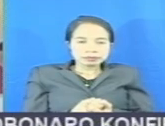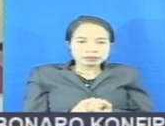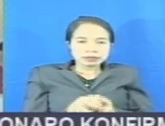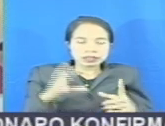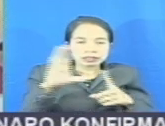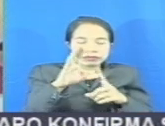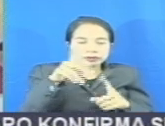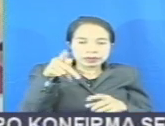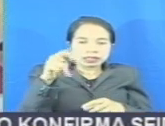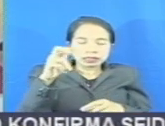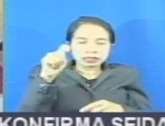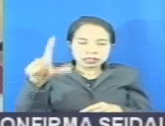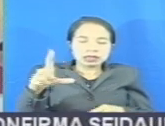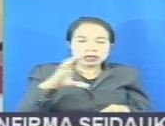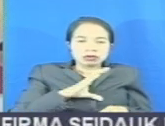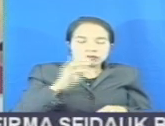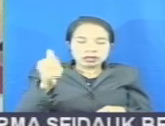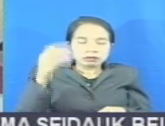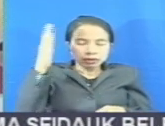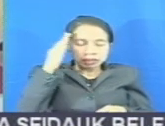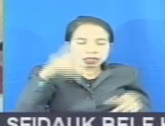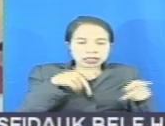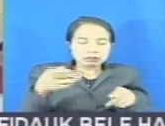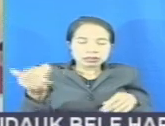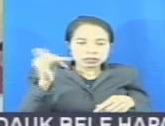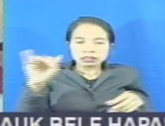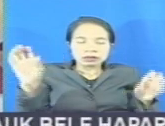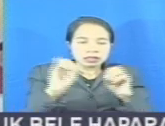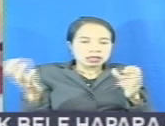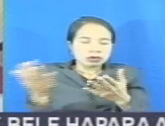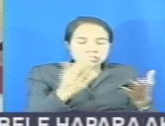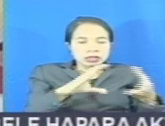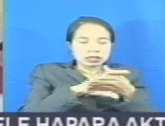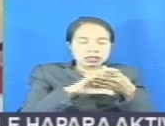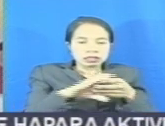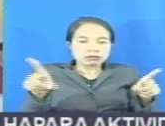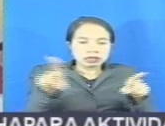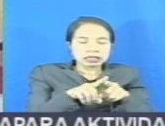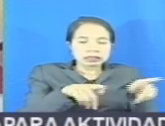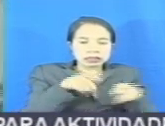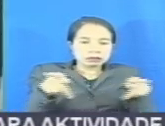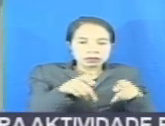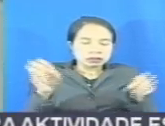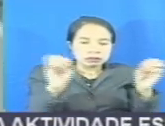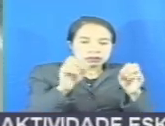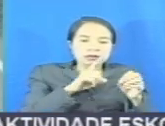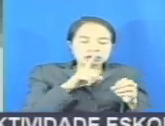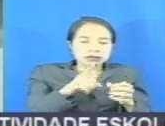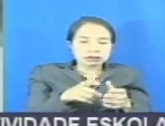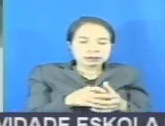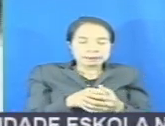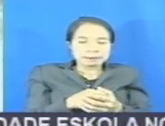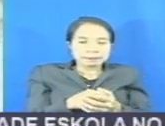Commando Penitelico Valima considera Cidadão-Nebé la lori cartão identidade hanesan é mais ilegal. Comandante Penitelico